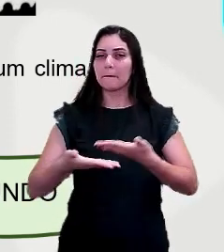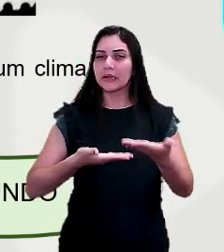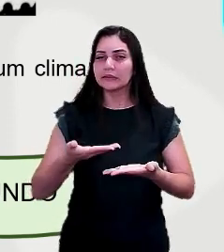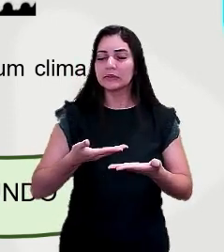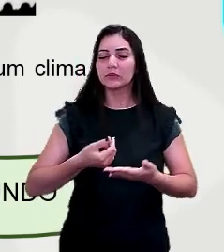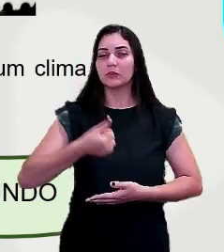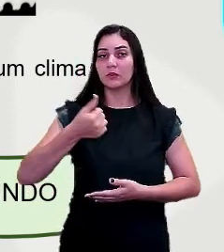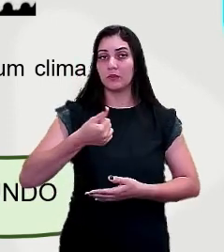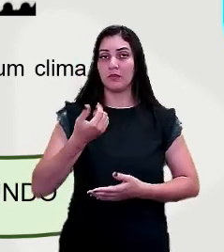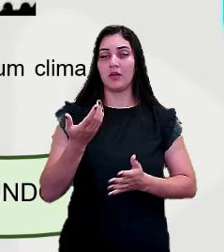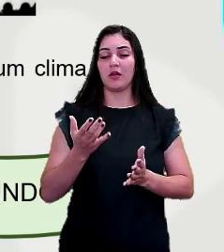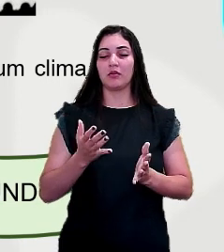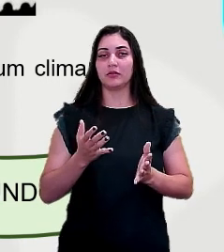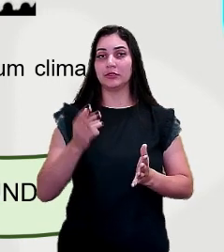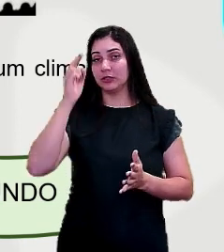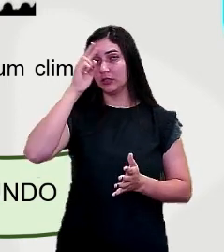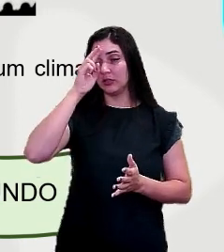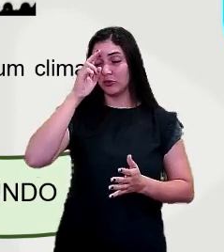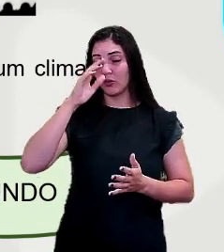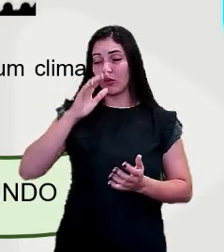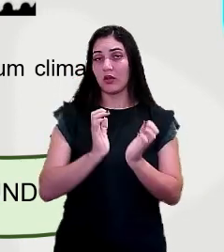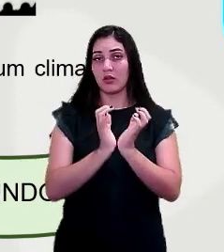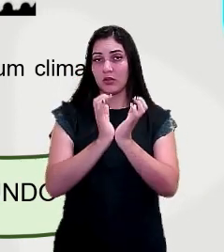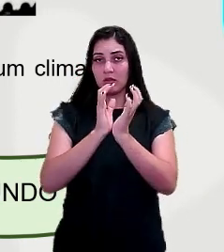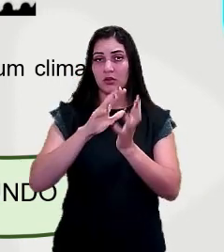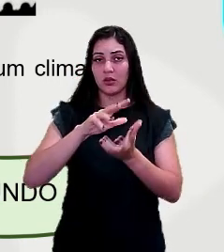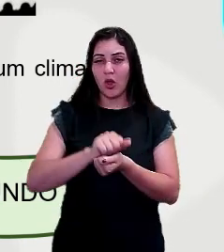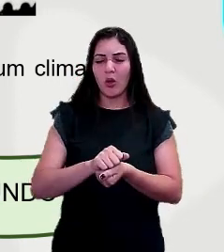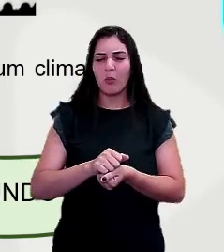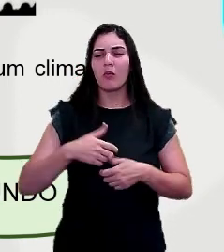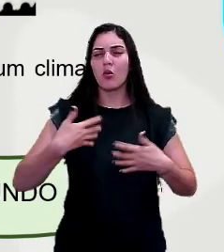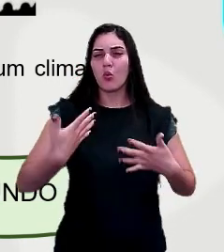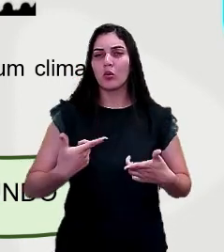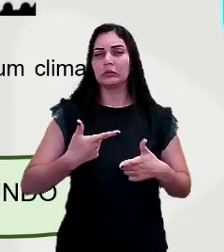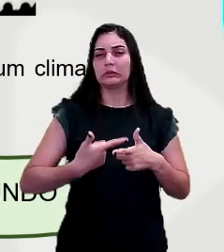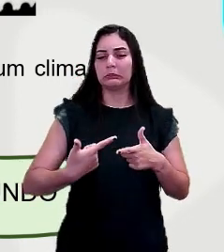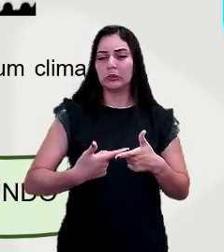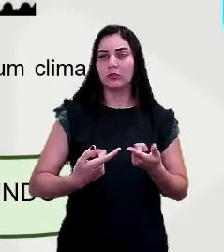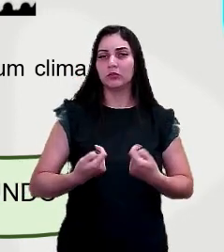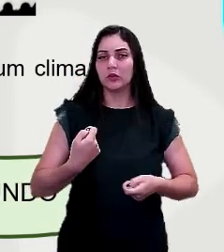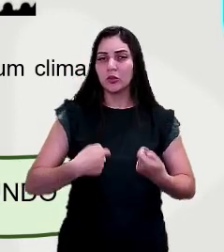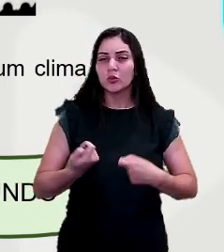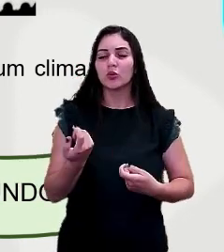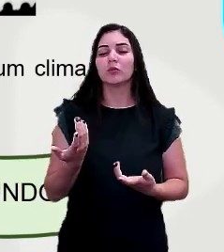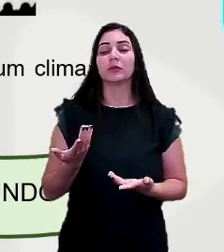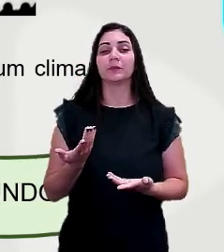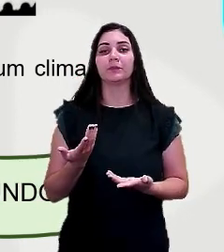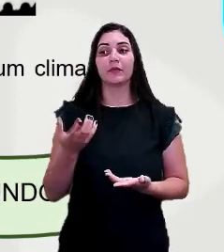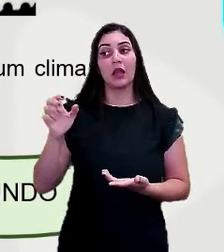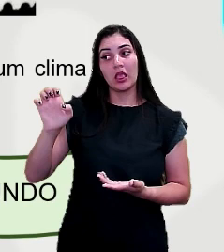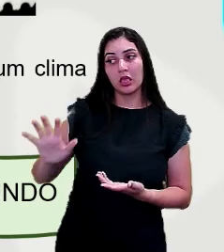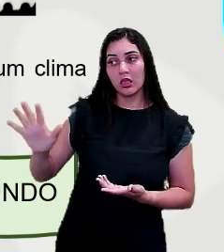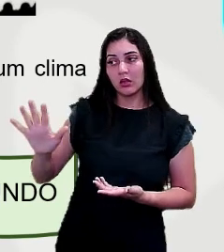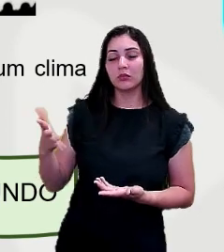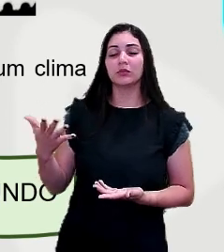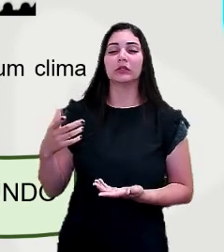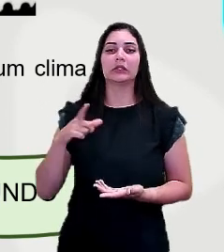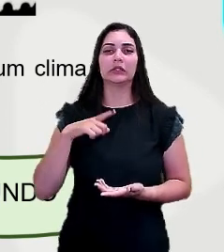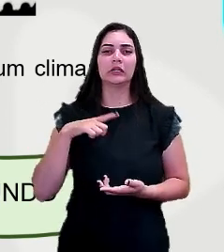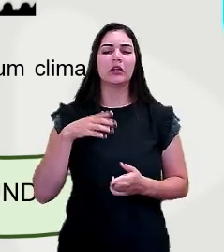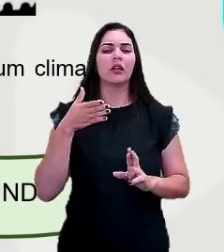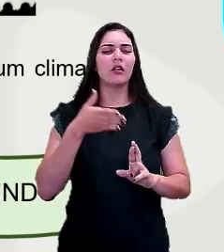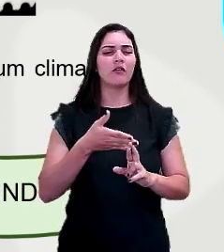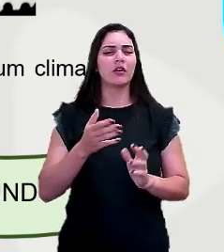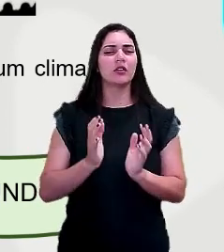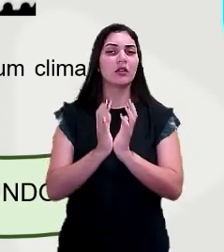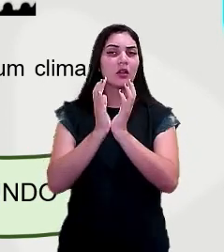da Copa em um clima de crise econômica e de ascensão do fascismo na Europa. Então, a Itália traz consigo, referente à